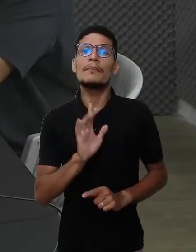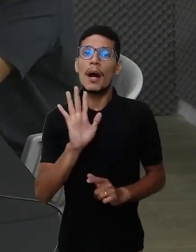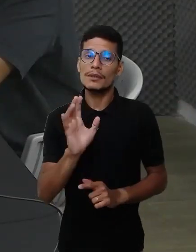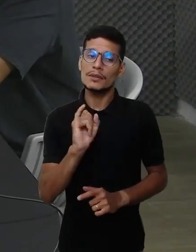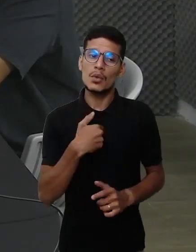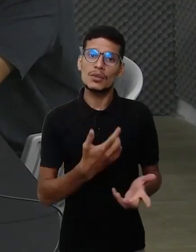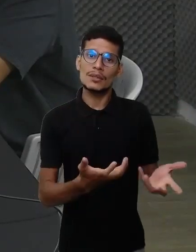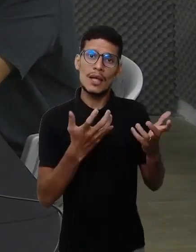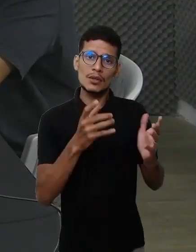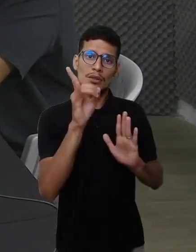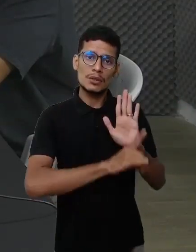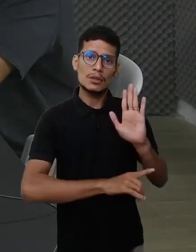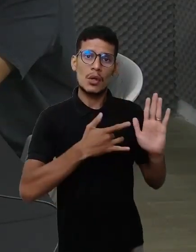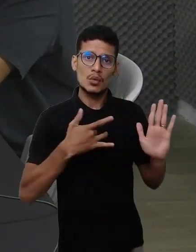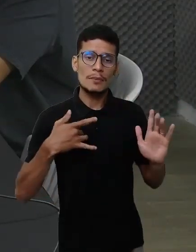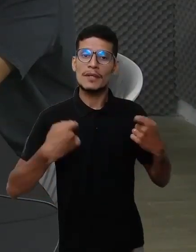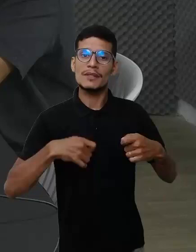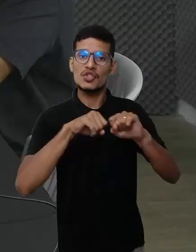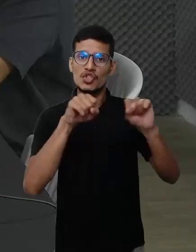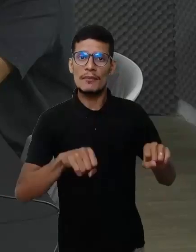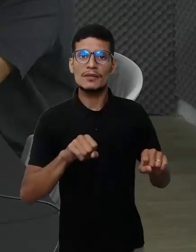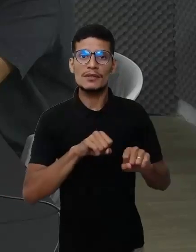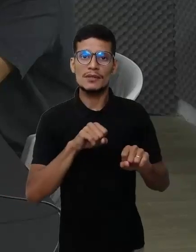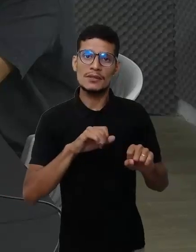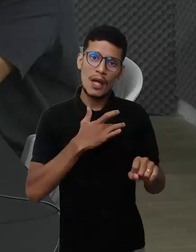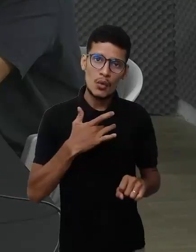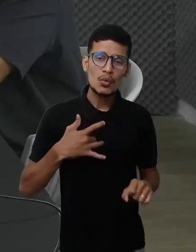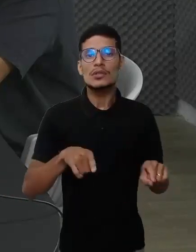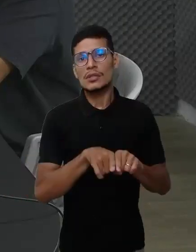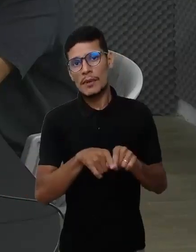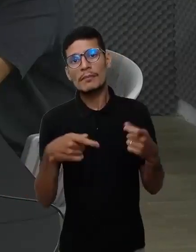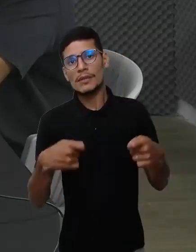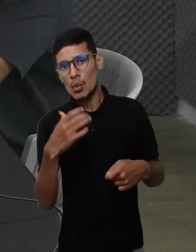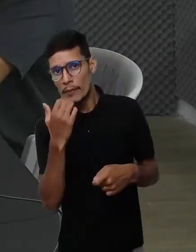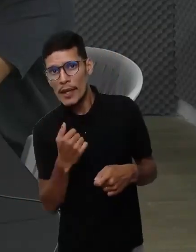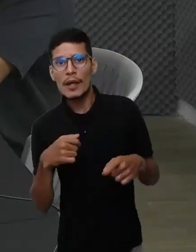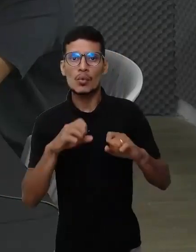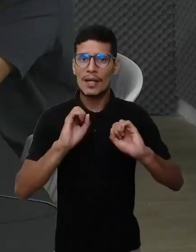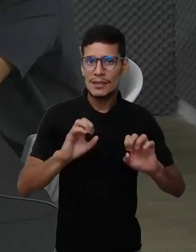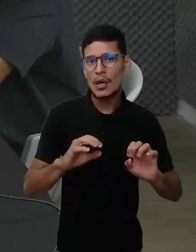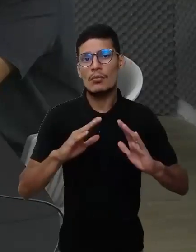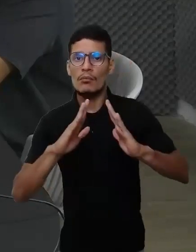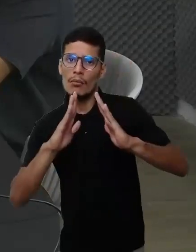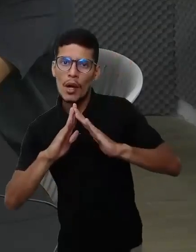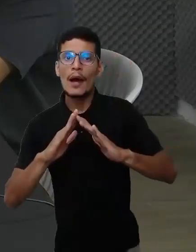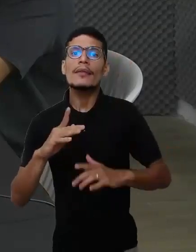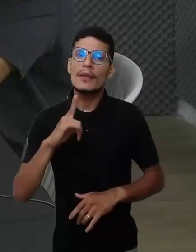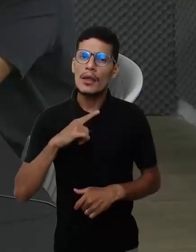ter, naturalmente, um sistema de saúde, mas eu também preciso ter educação, eu preciso comer, eu preciso ter moradia, eu preciso